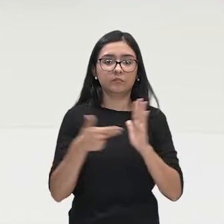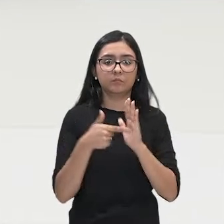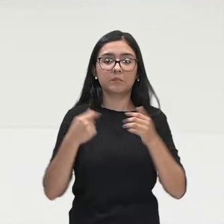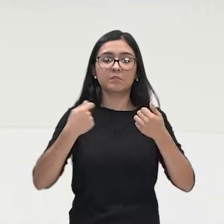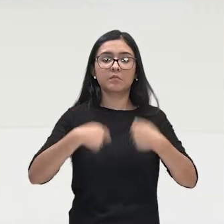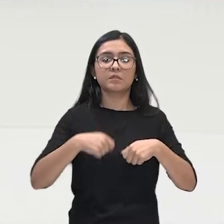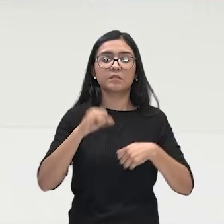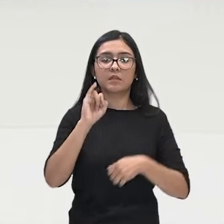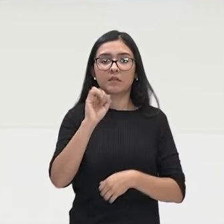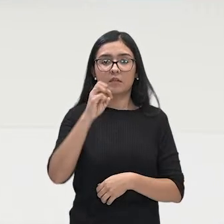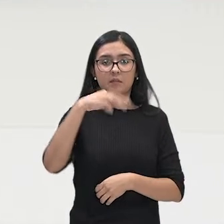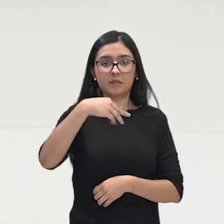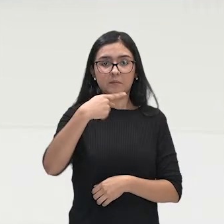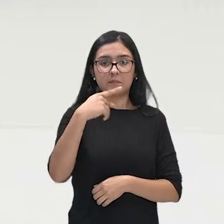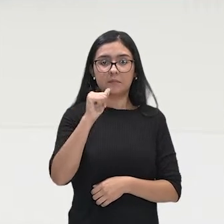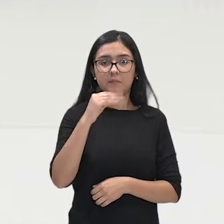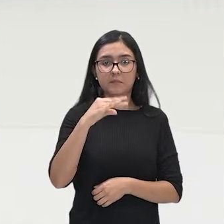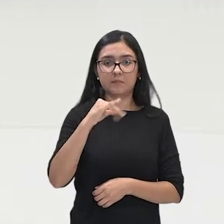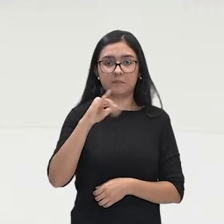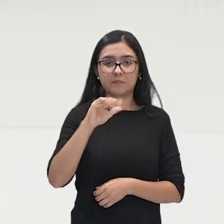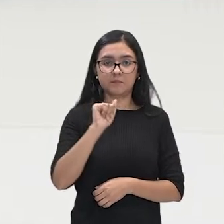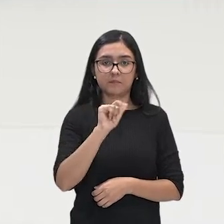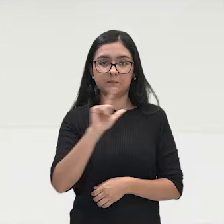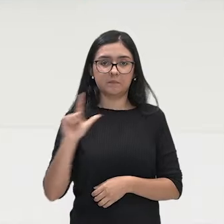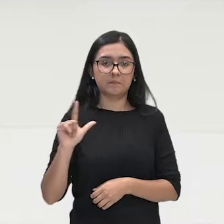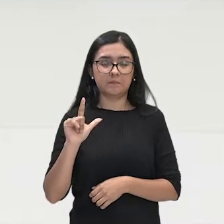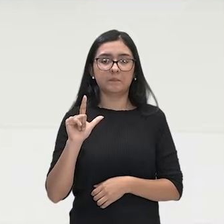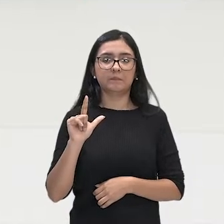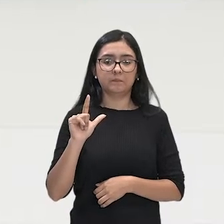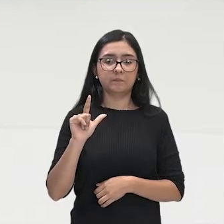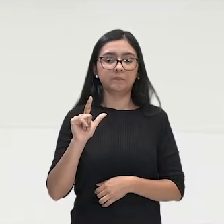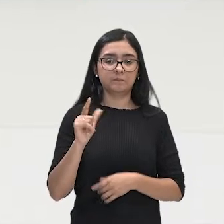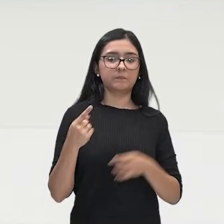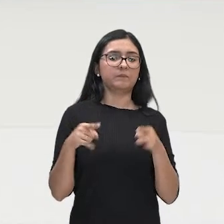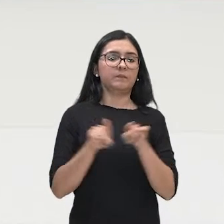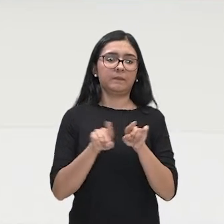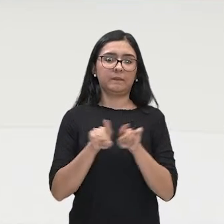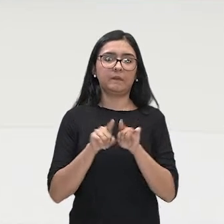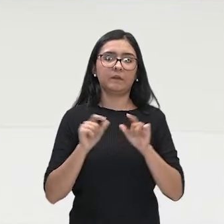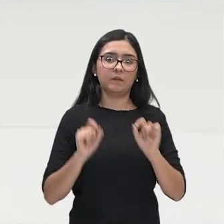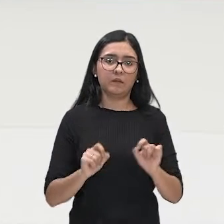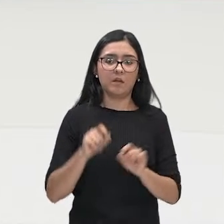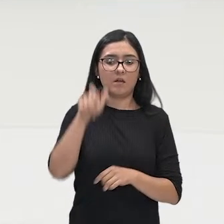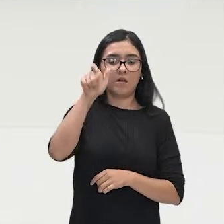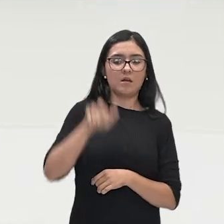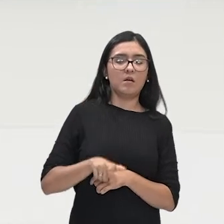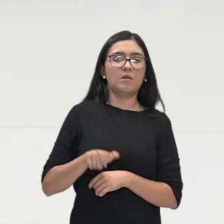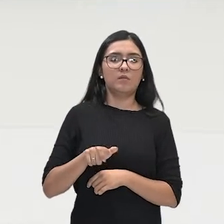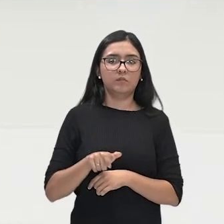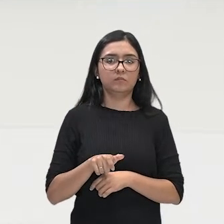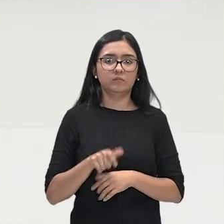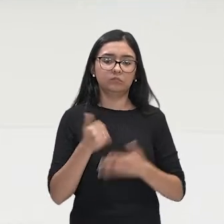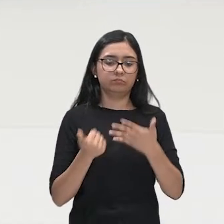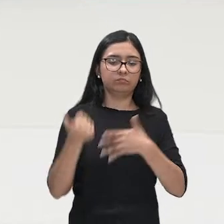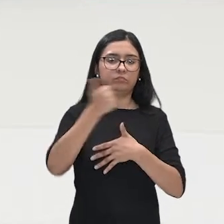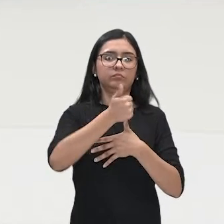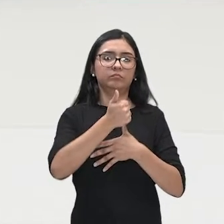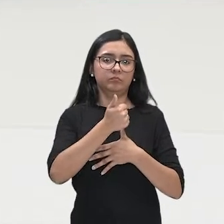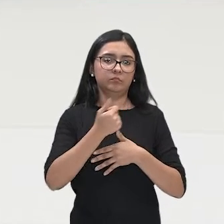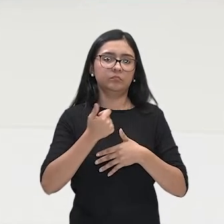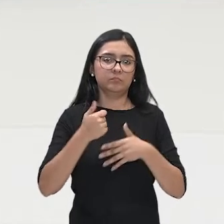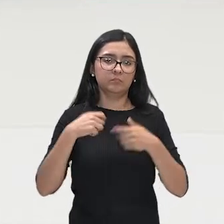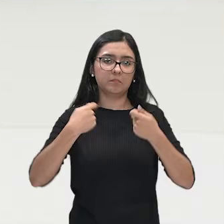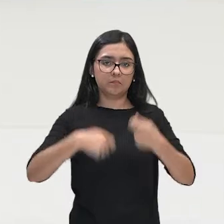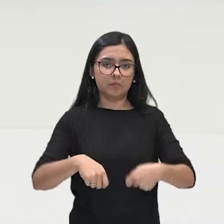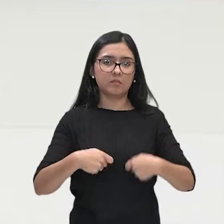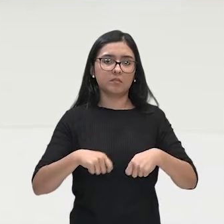imparcial é não privilegiar, né, algo ou alguém. Tem que ser imparcial, você tem que